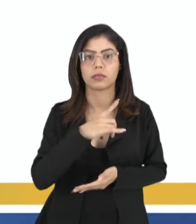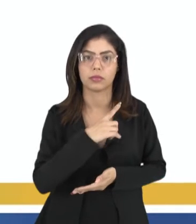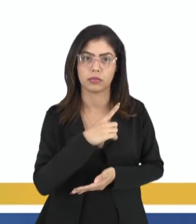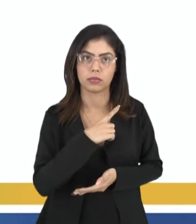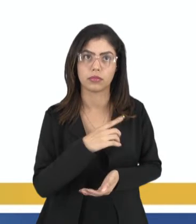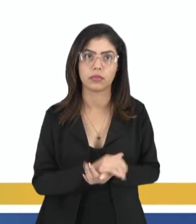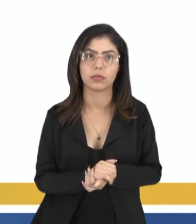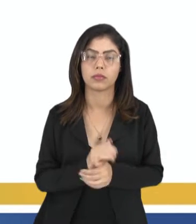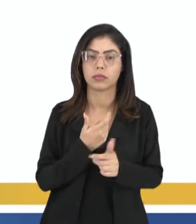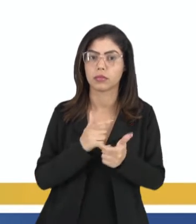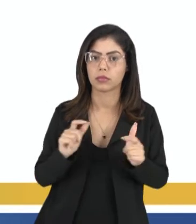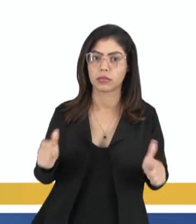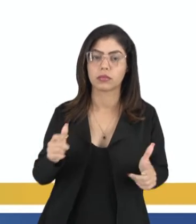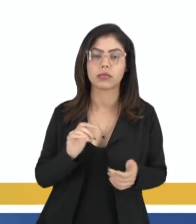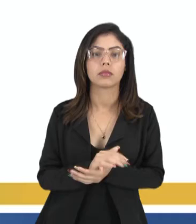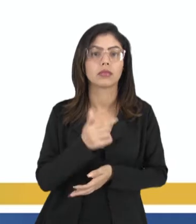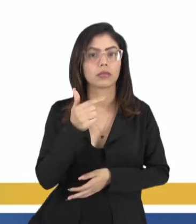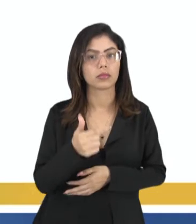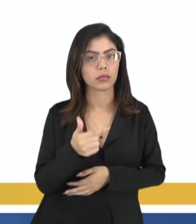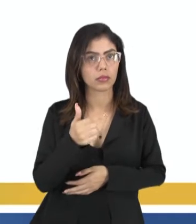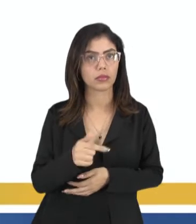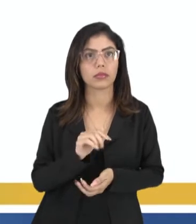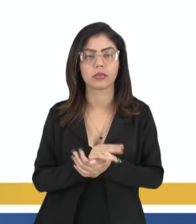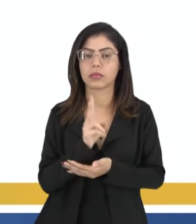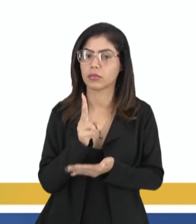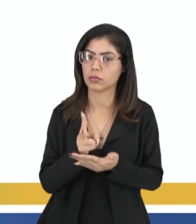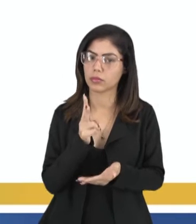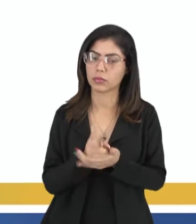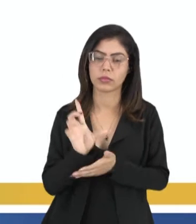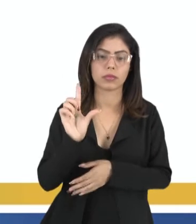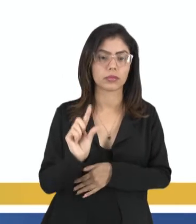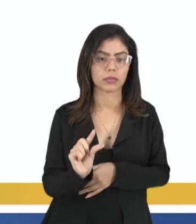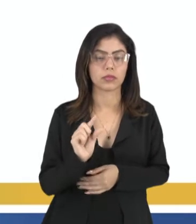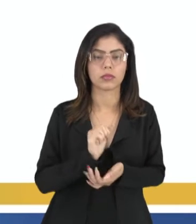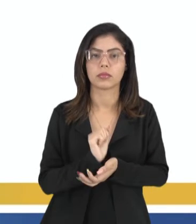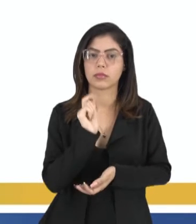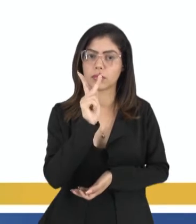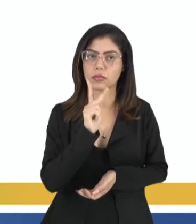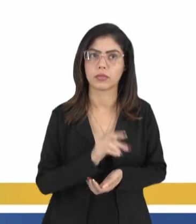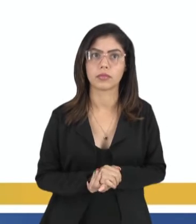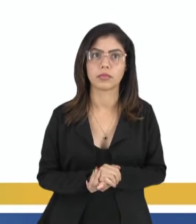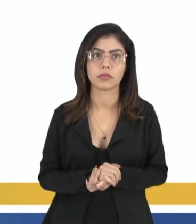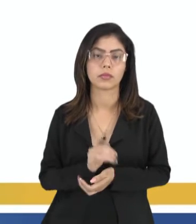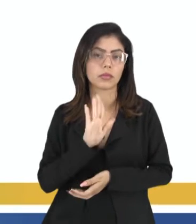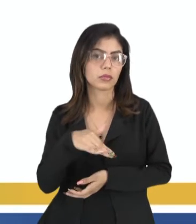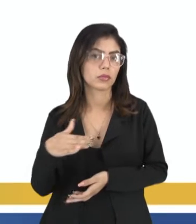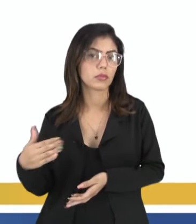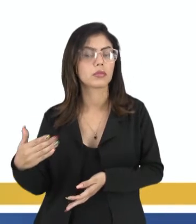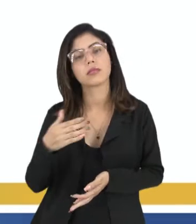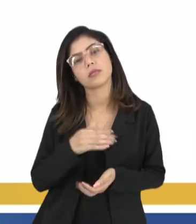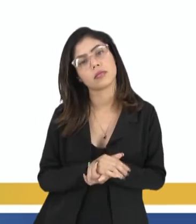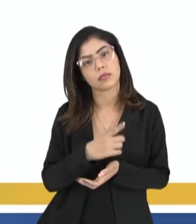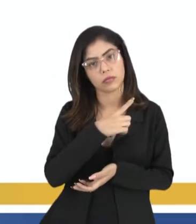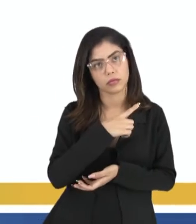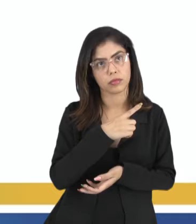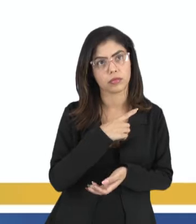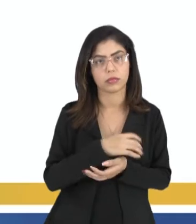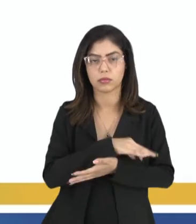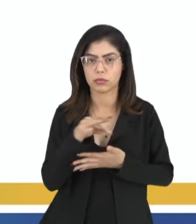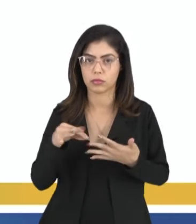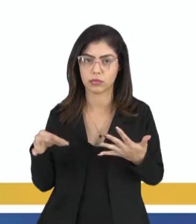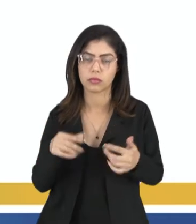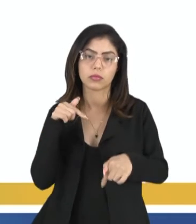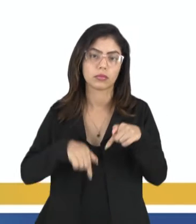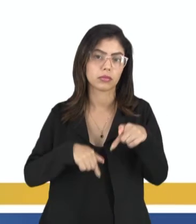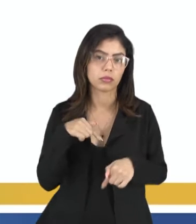maiúscula e a segunda sempre minúscula, ok? Então, quando a gente tiver elementos químicos representados